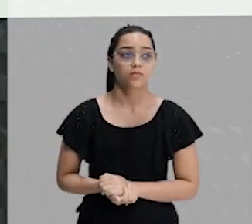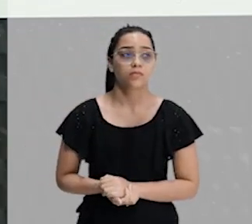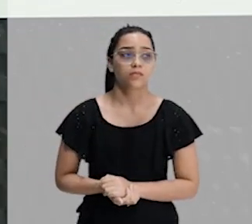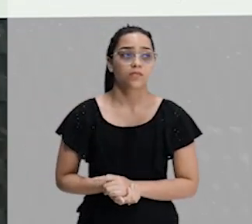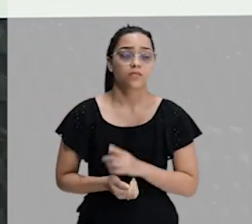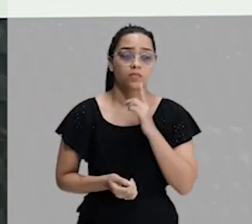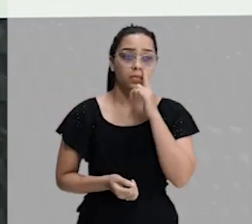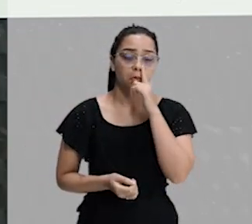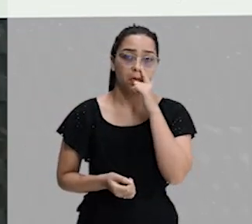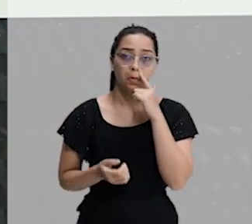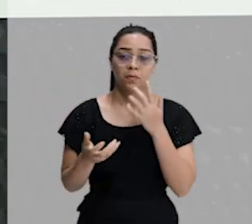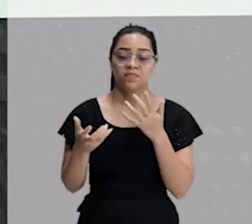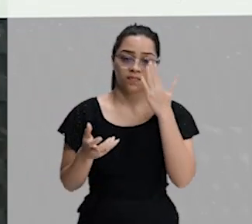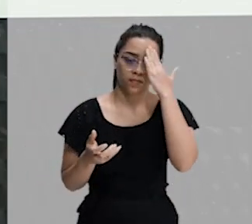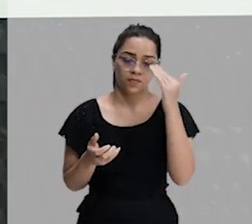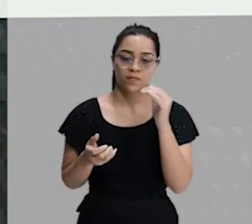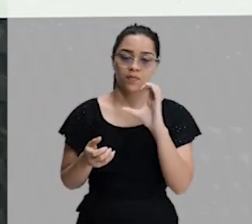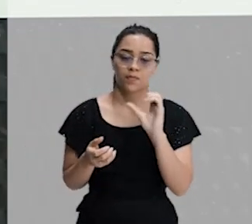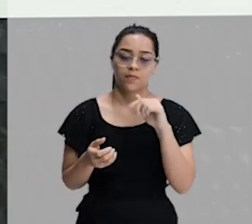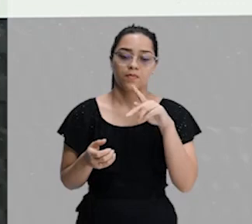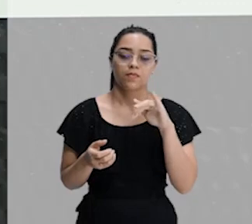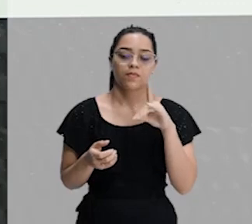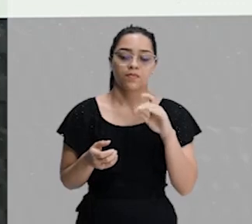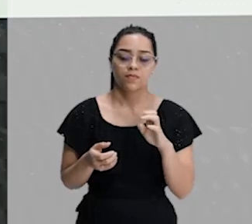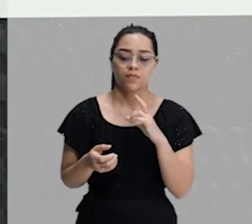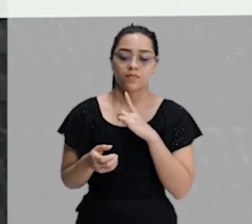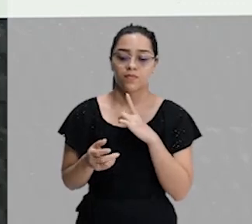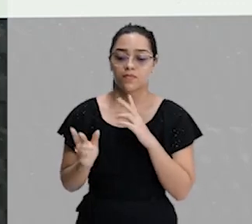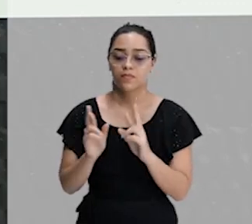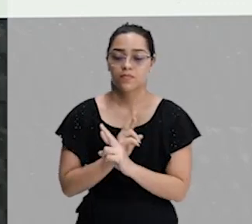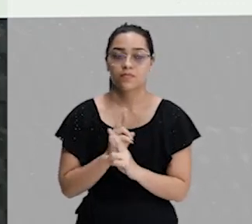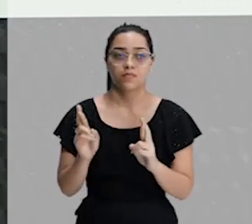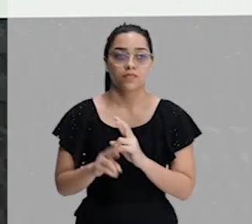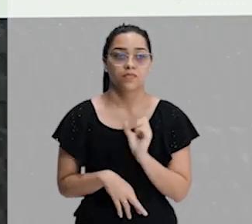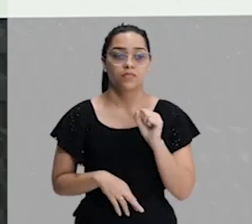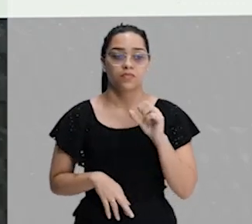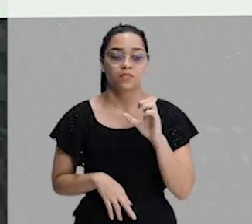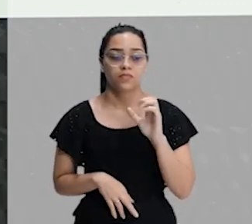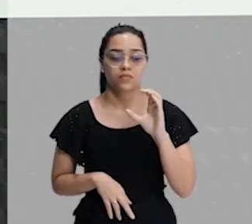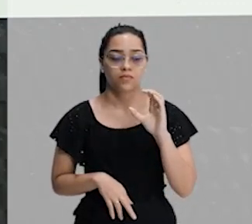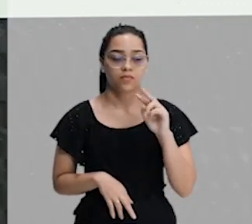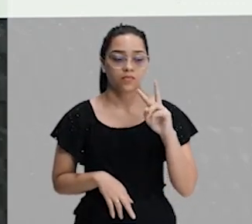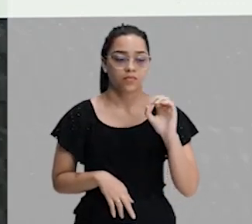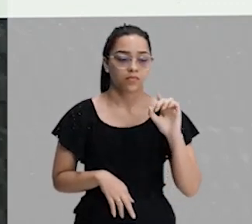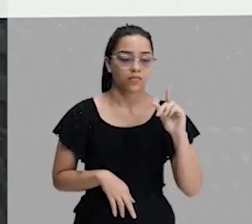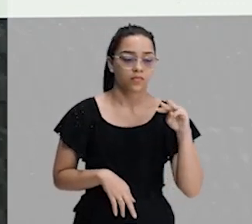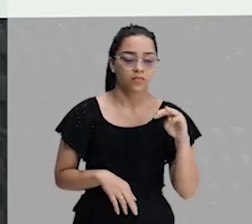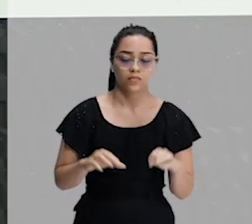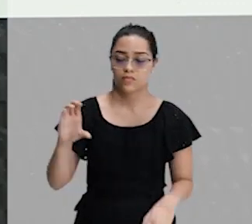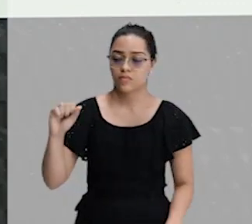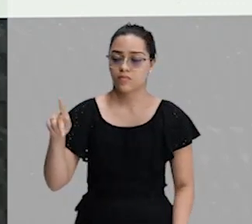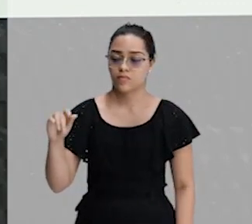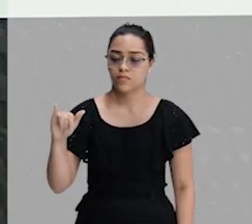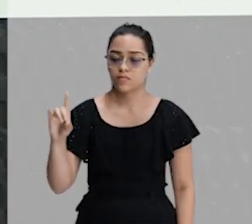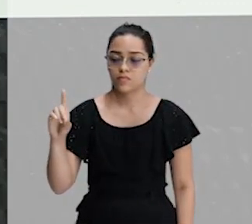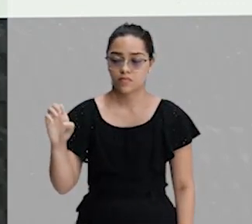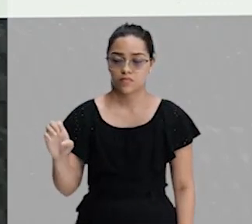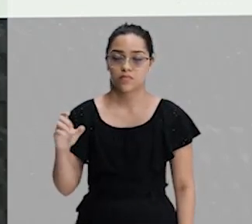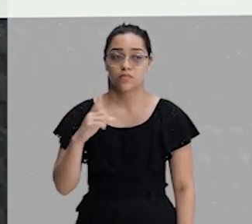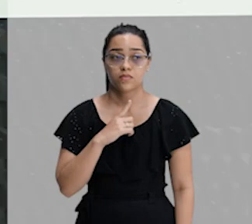isso aqui é o volume, ele quer saber a capacidade. Existe uma relação entre volume e capacidade. 1 centímetro